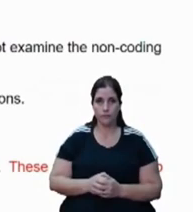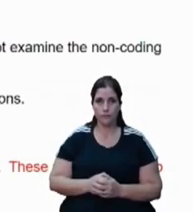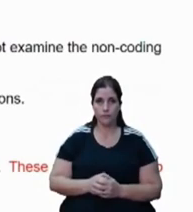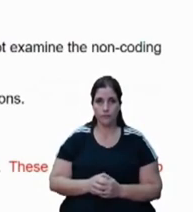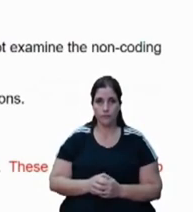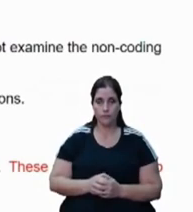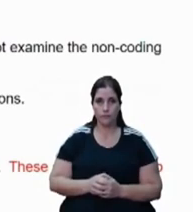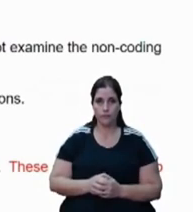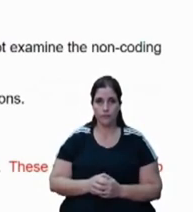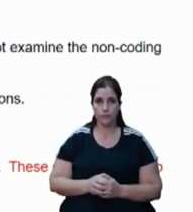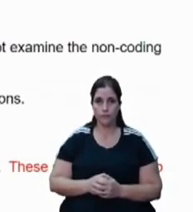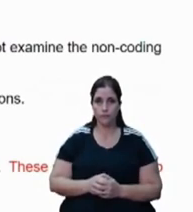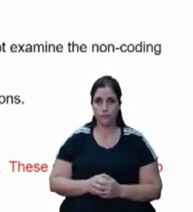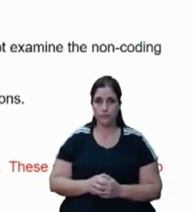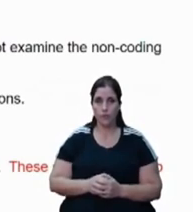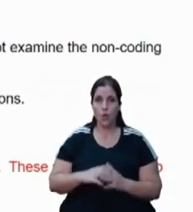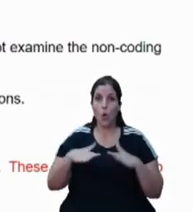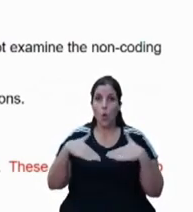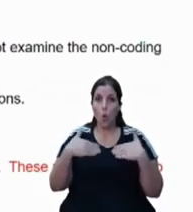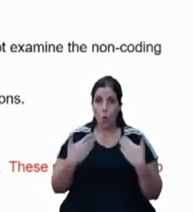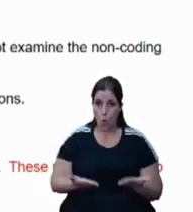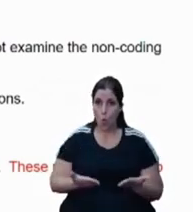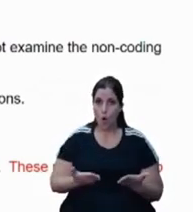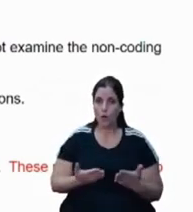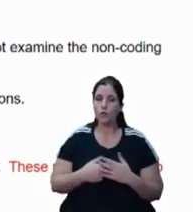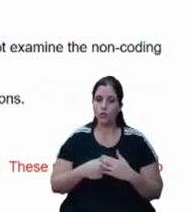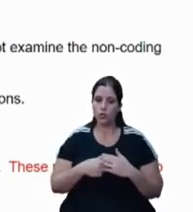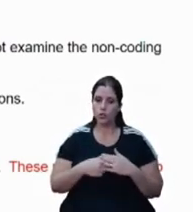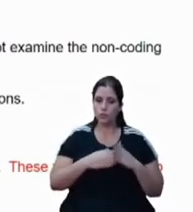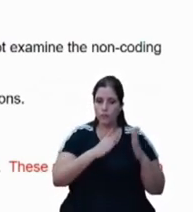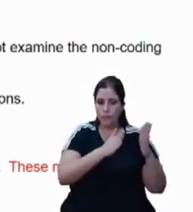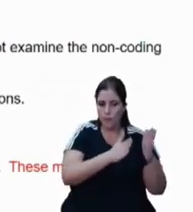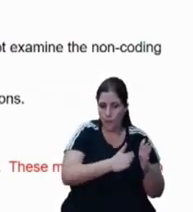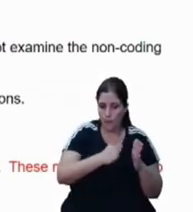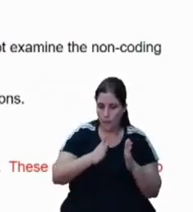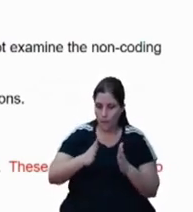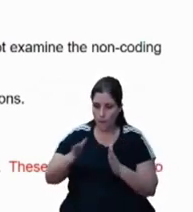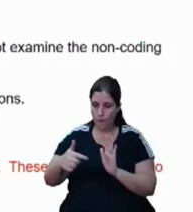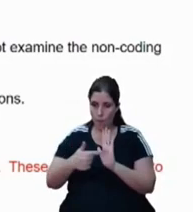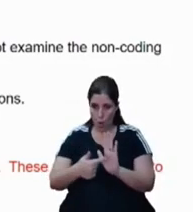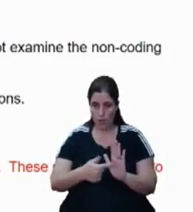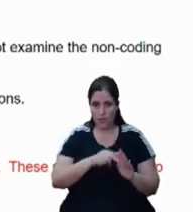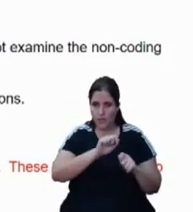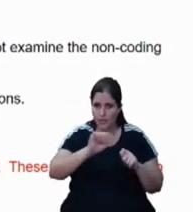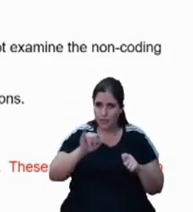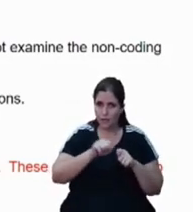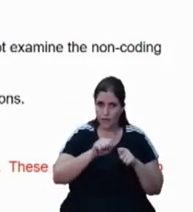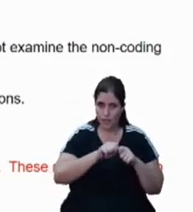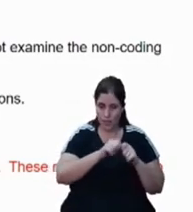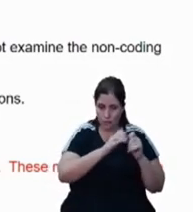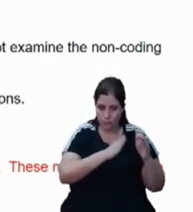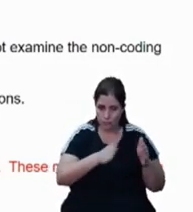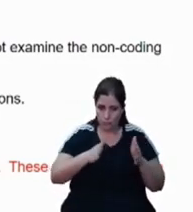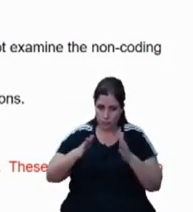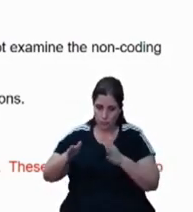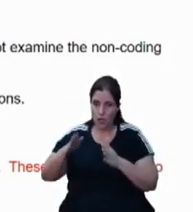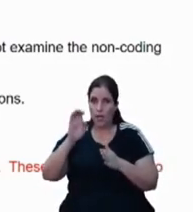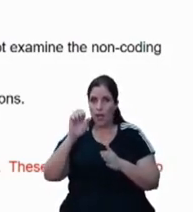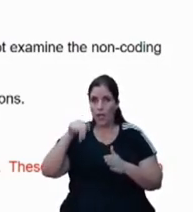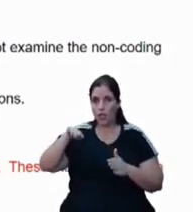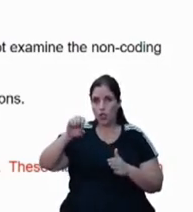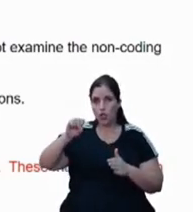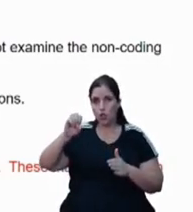When we do Quando nós the fazemos um sequencing, sequenciamento, if we se do whole fizermos o sequenciamento exome completo sequencing, do we're exoma, looking at nós estamos